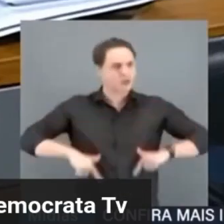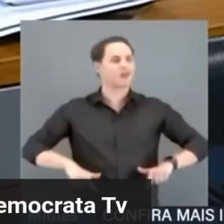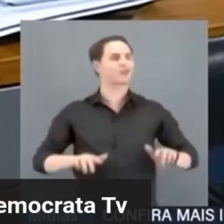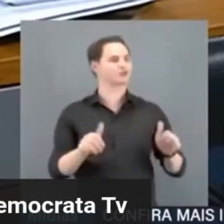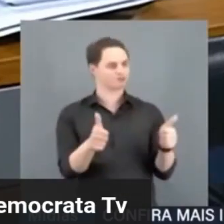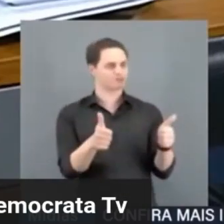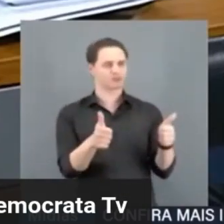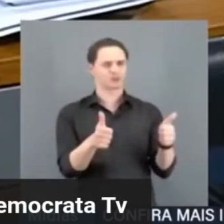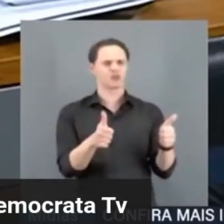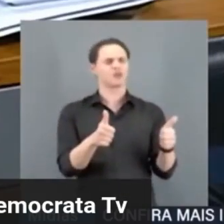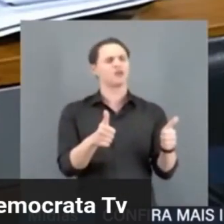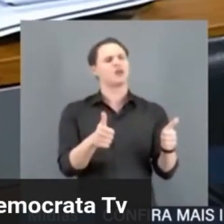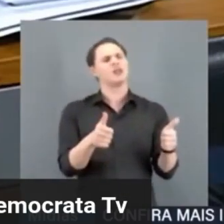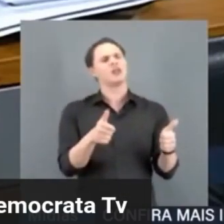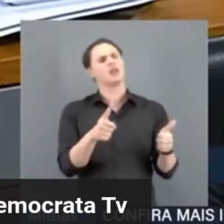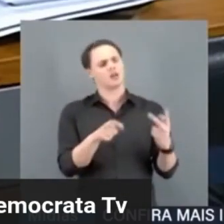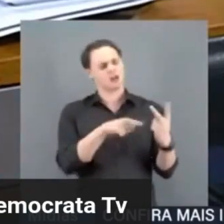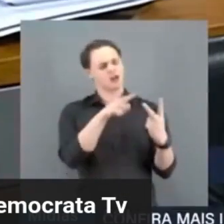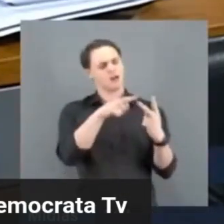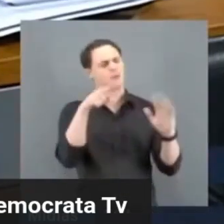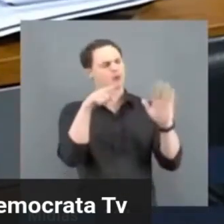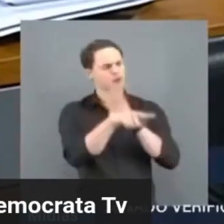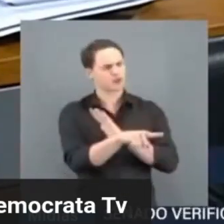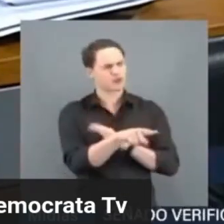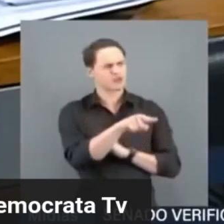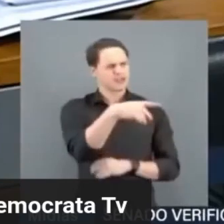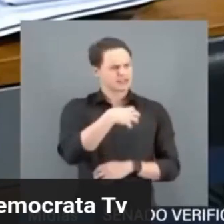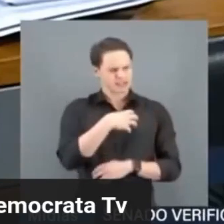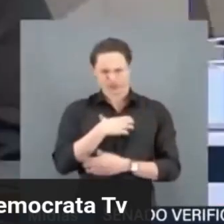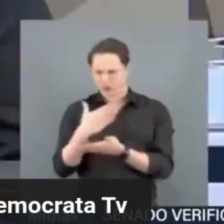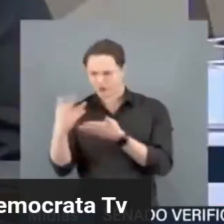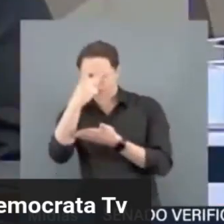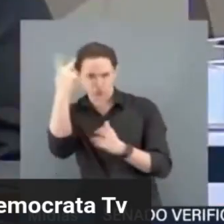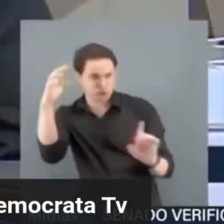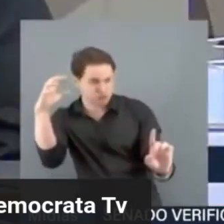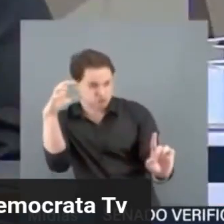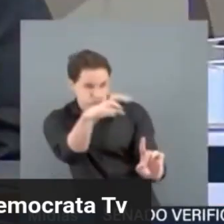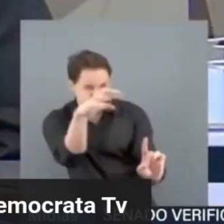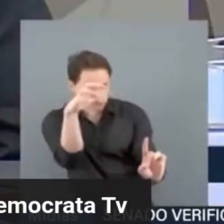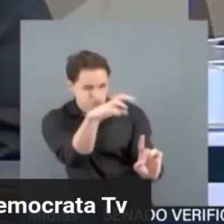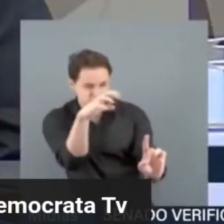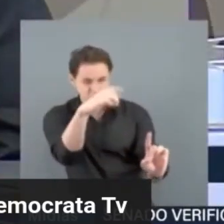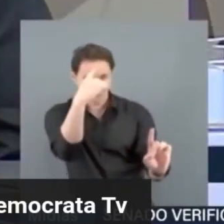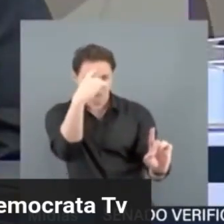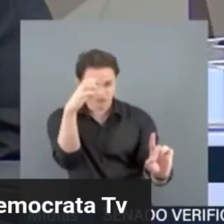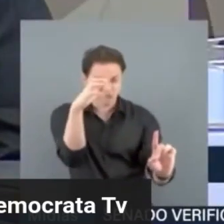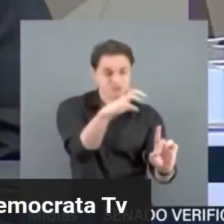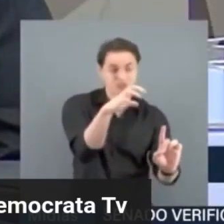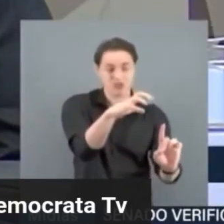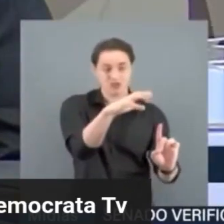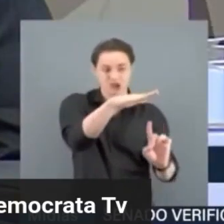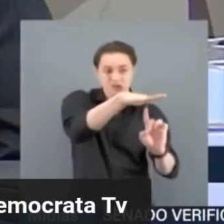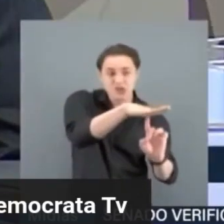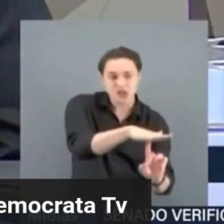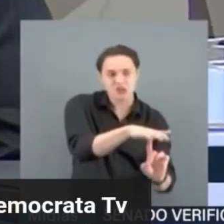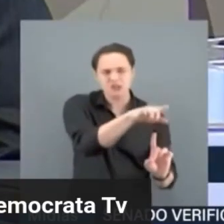está se sentindo intimidado aqui ou ameaçado neste momento, ou mesmo